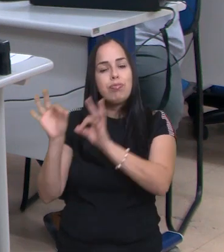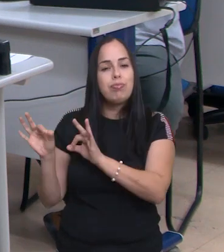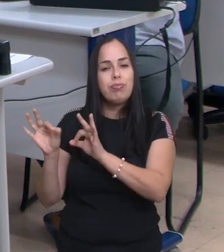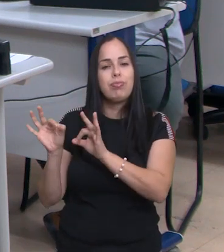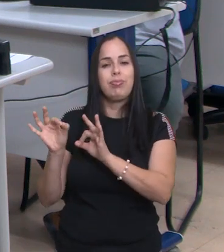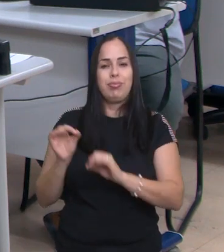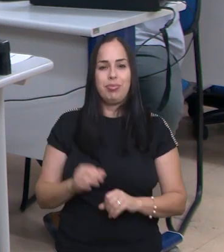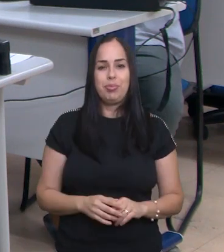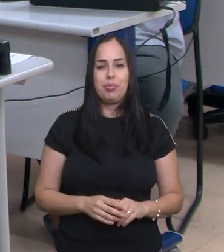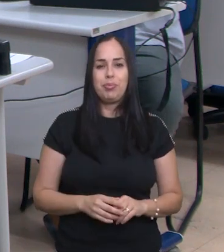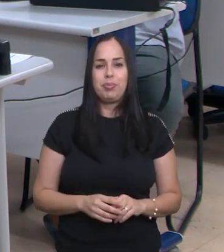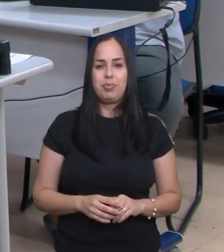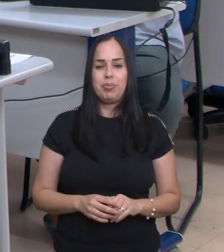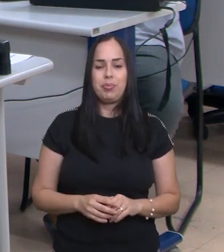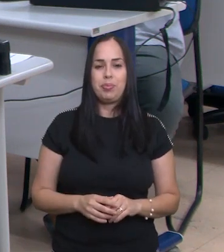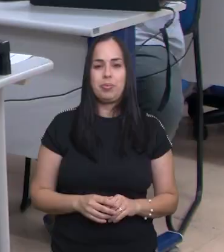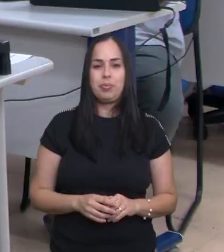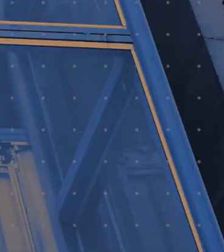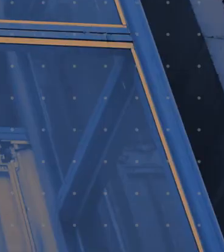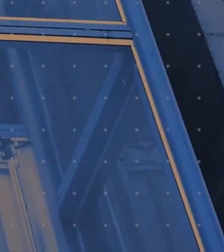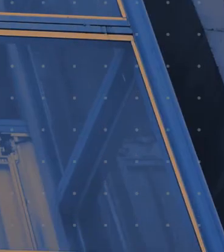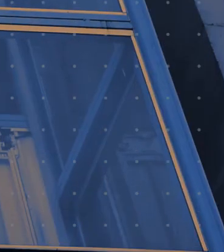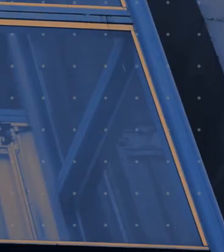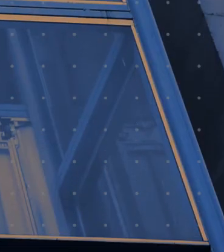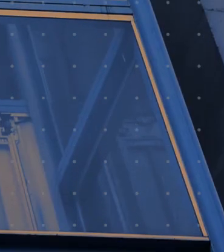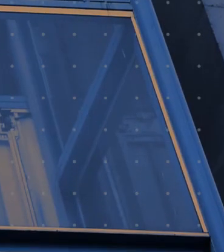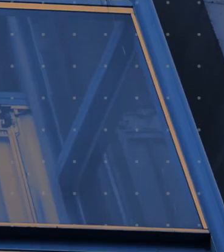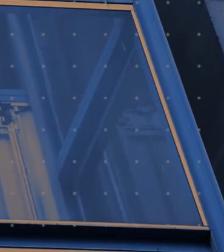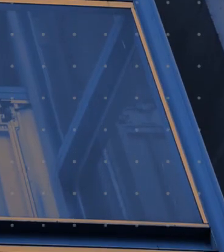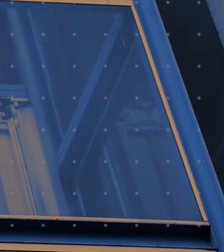as oportunidades disponíveis no PAT.